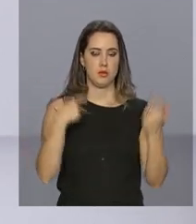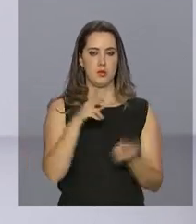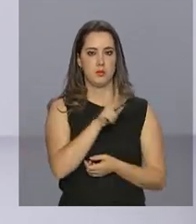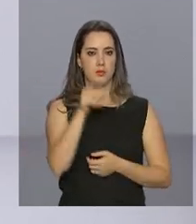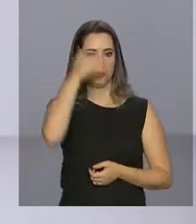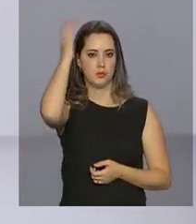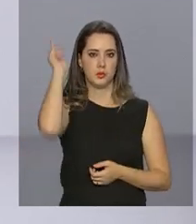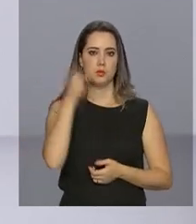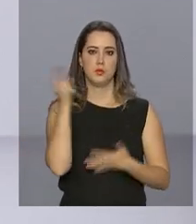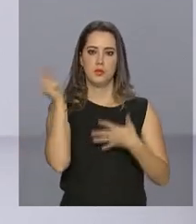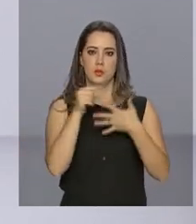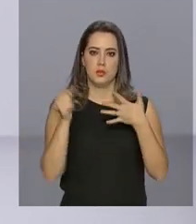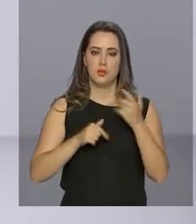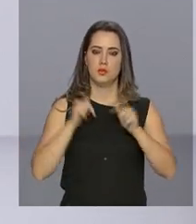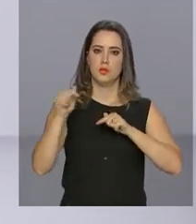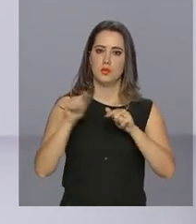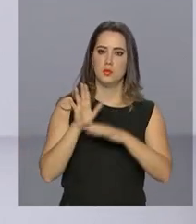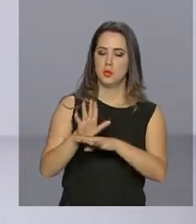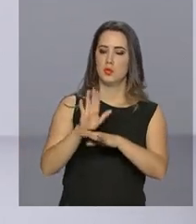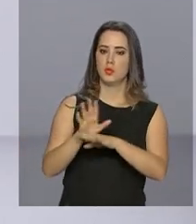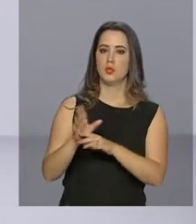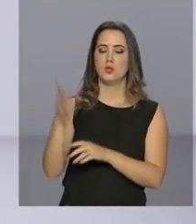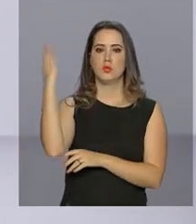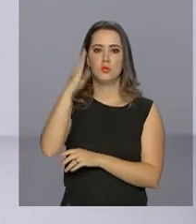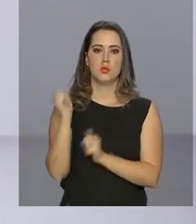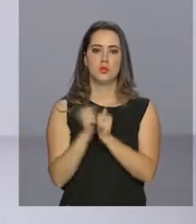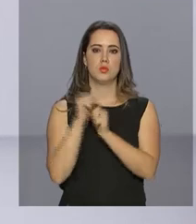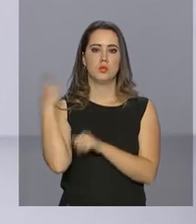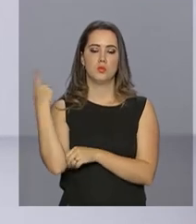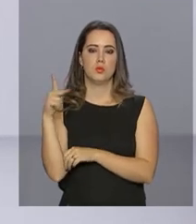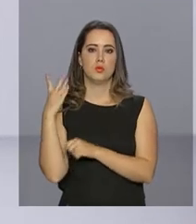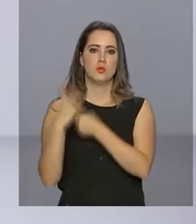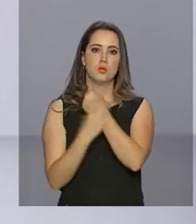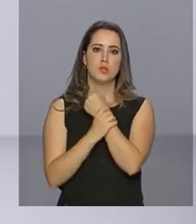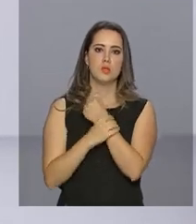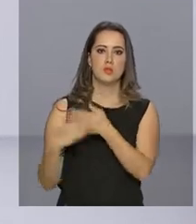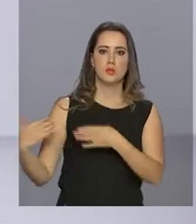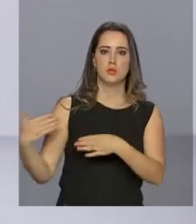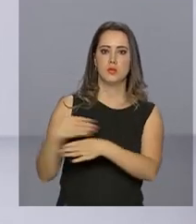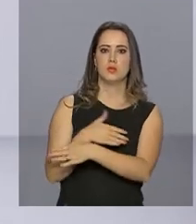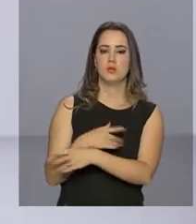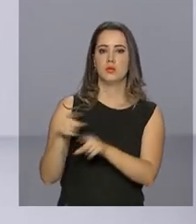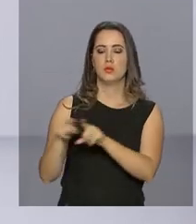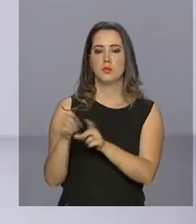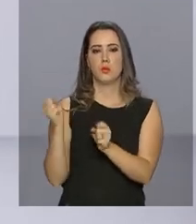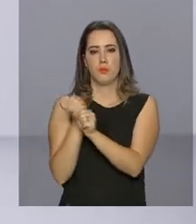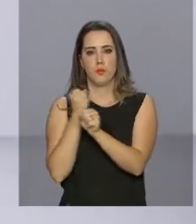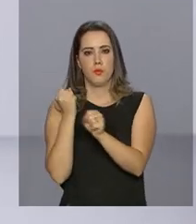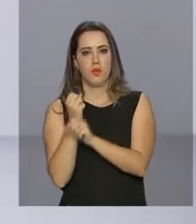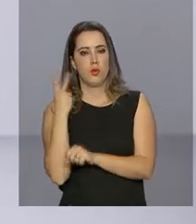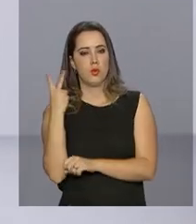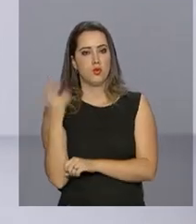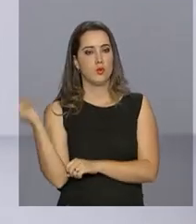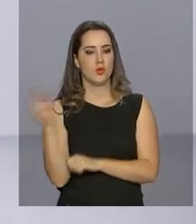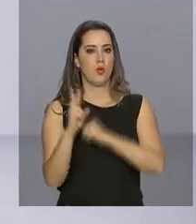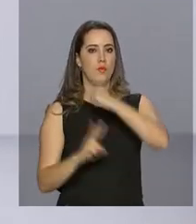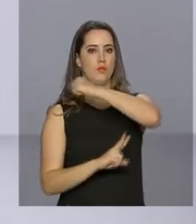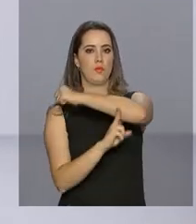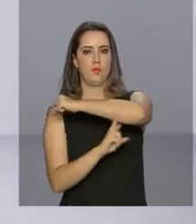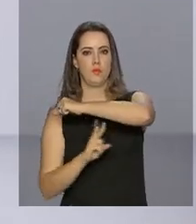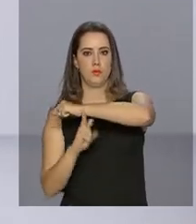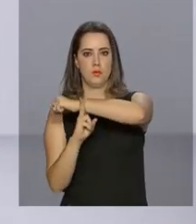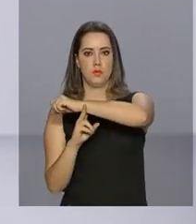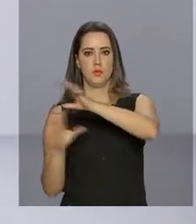comentou as ações de cooperação entre brasil e paraguai para segurança nas fronteiras e também a construção de duas novas pontes para